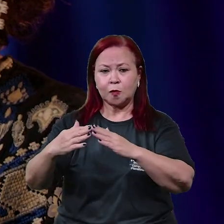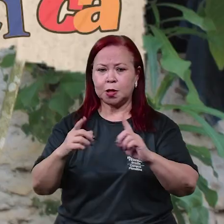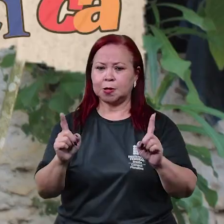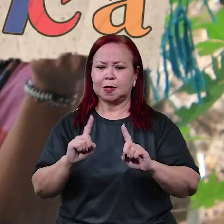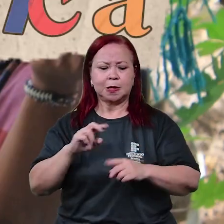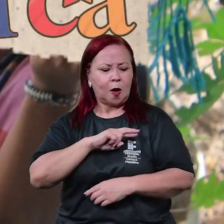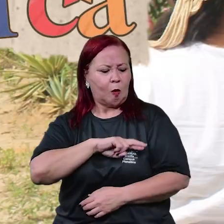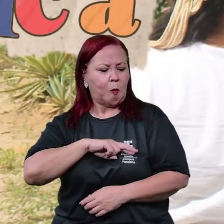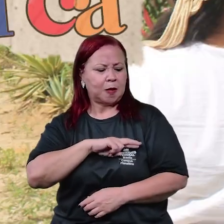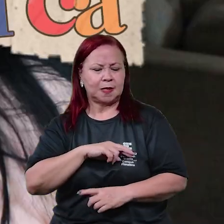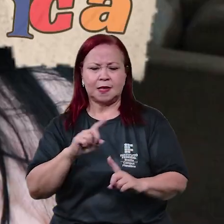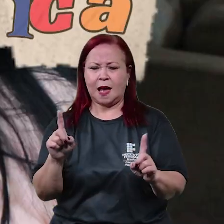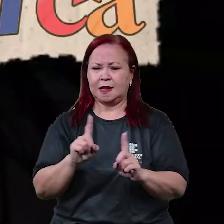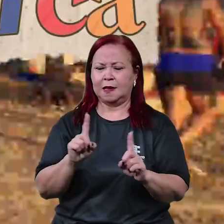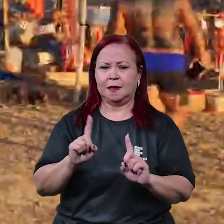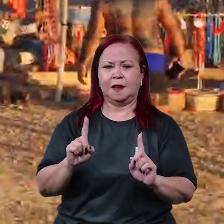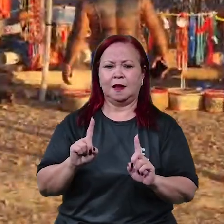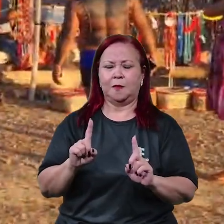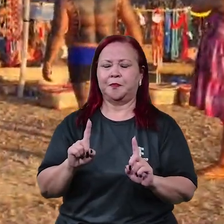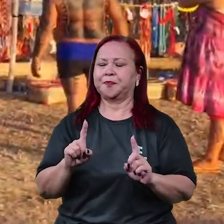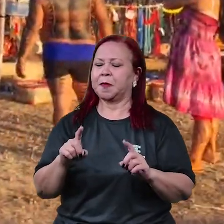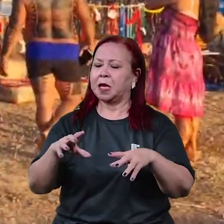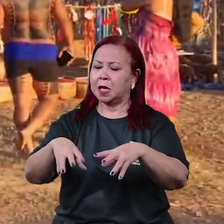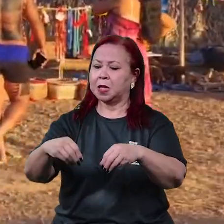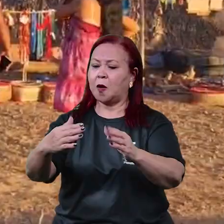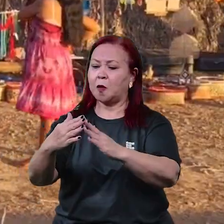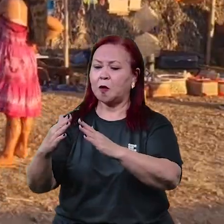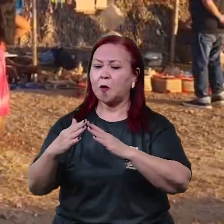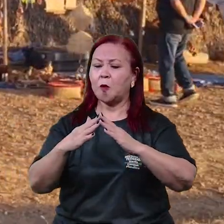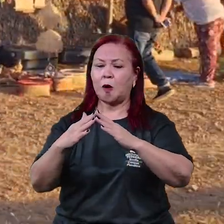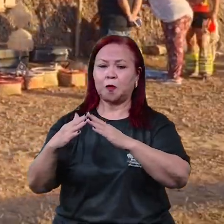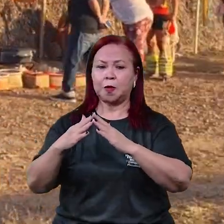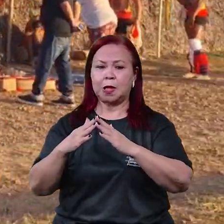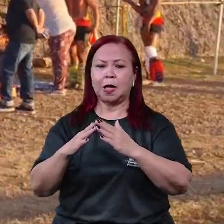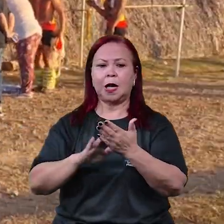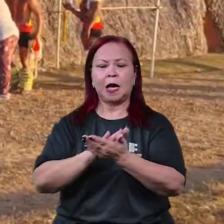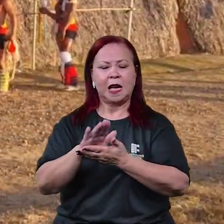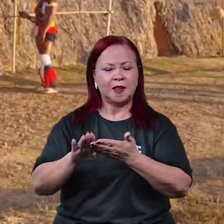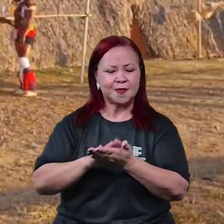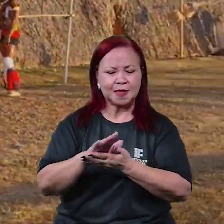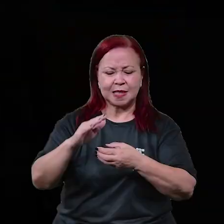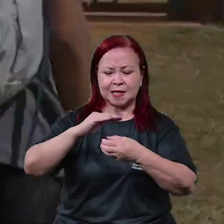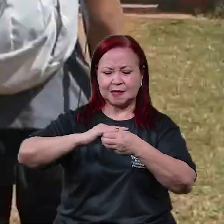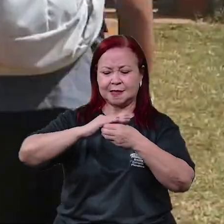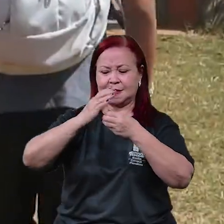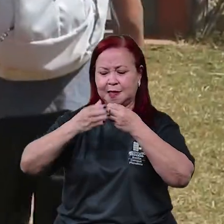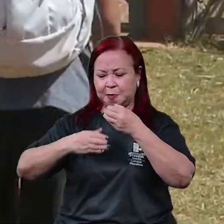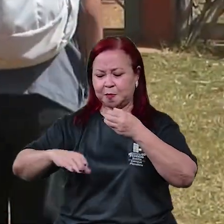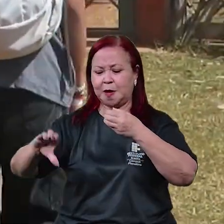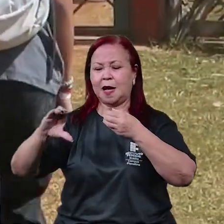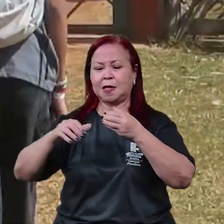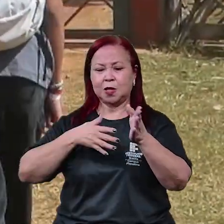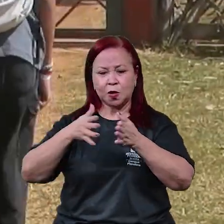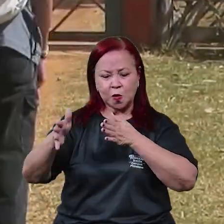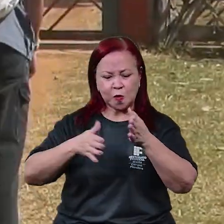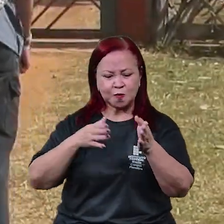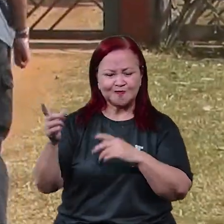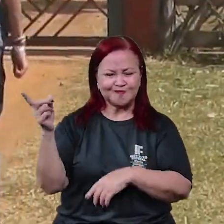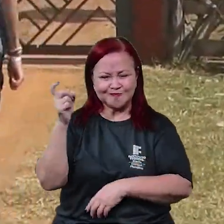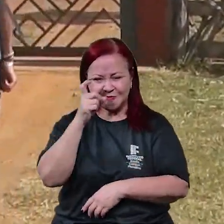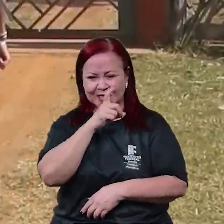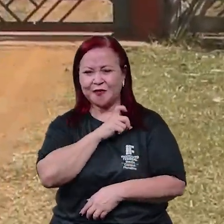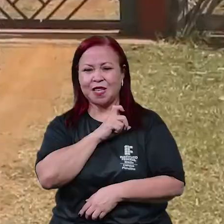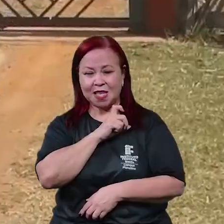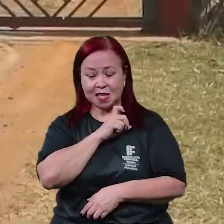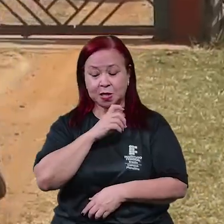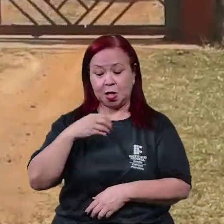aldeia romantizada, né, com, né, tábuas e tal. É uma aldeia sem saneamento básico, que o acesso é